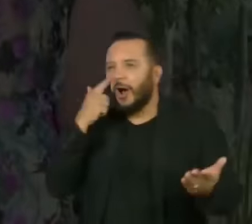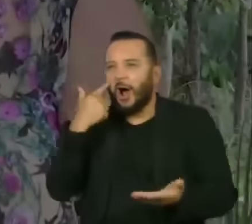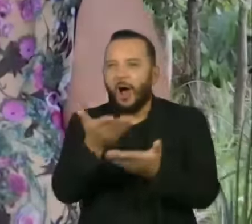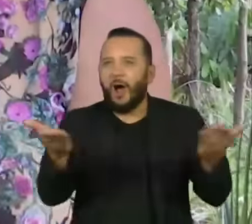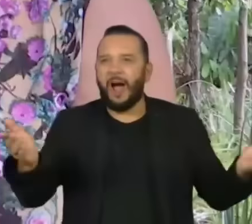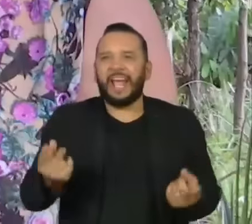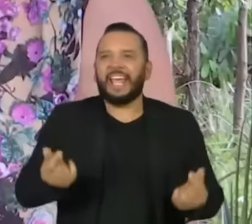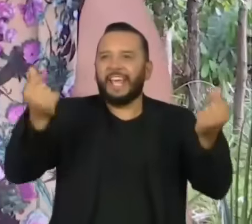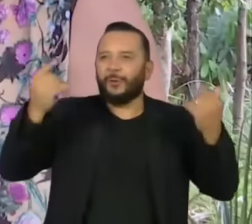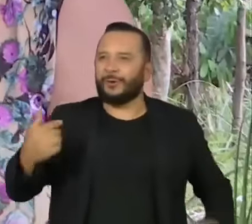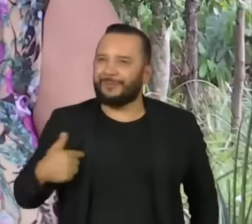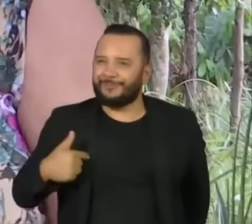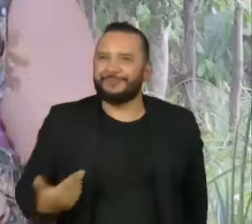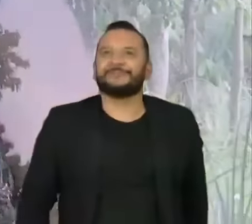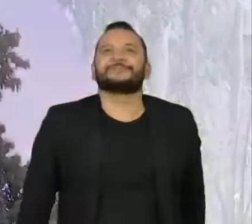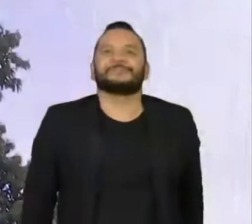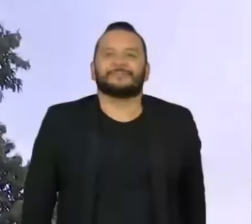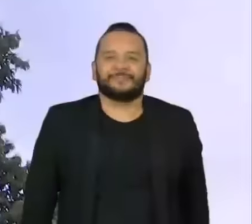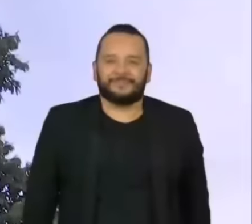riqueza.